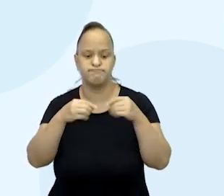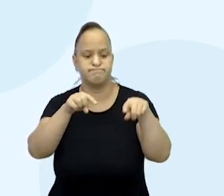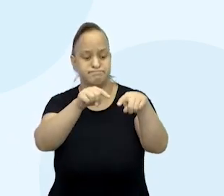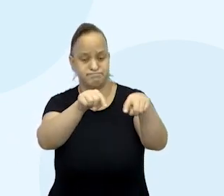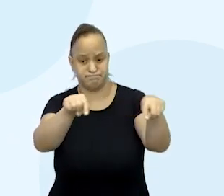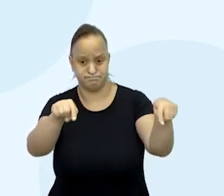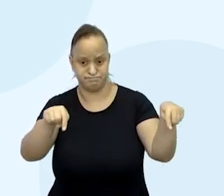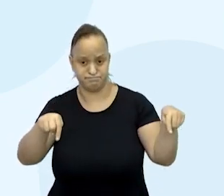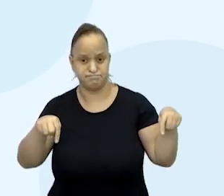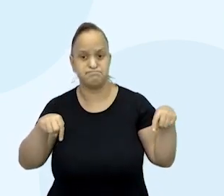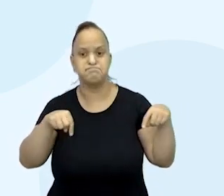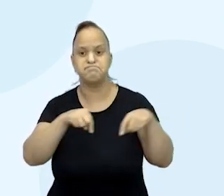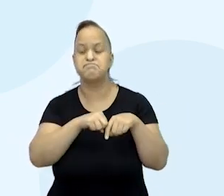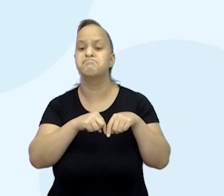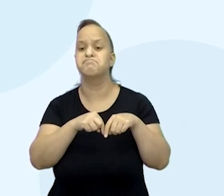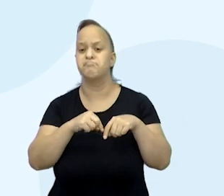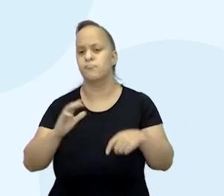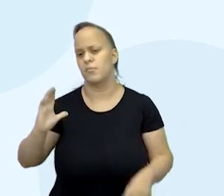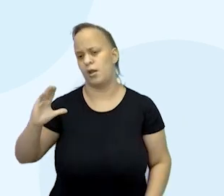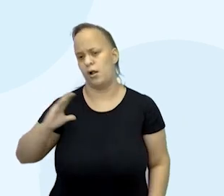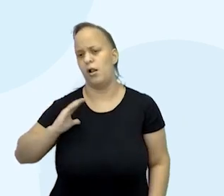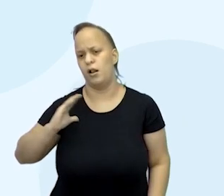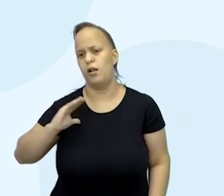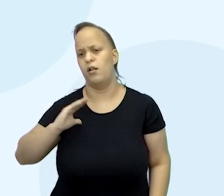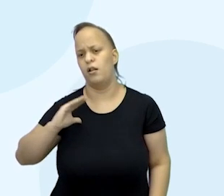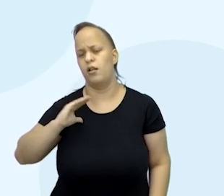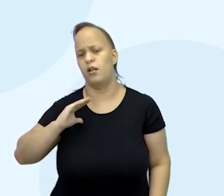de alto padrão no ano de